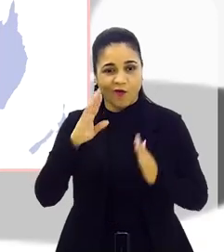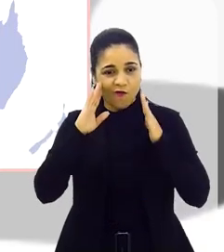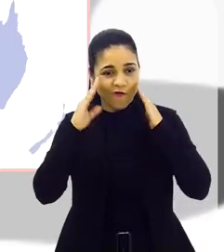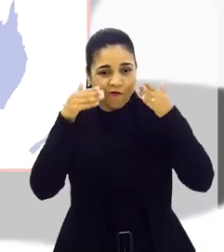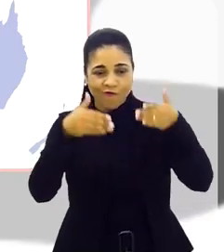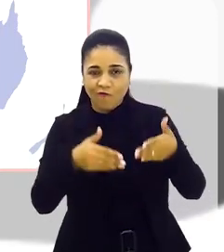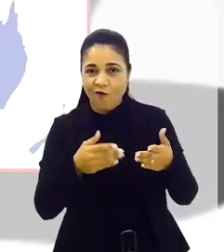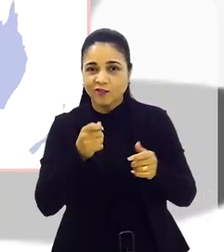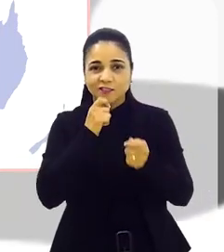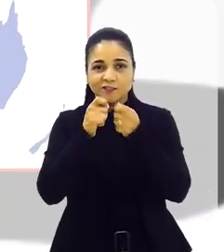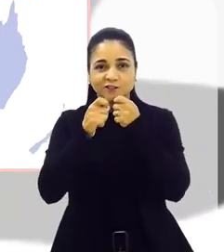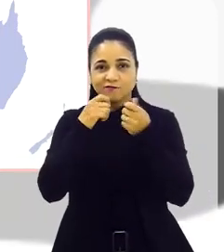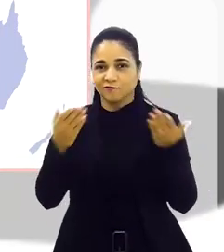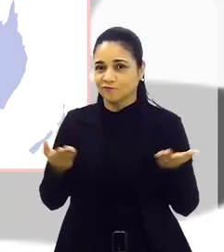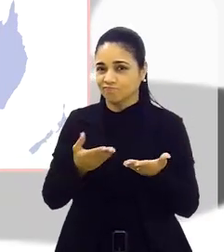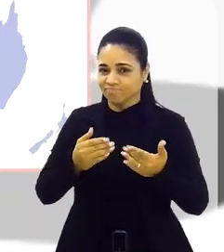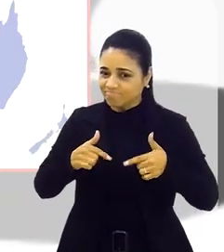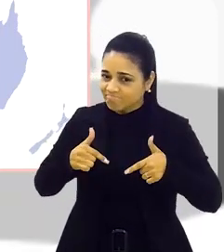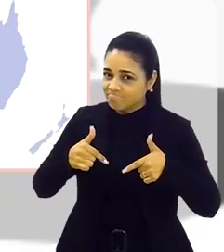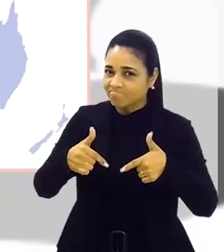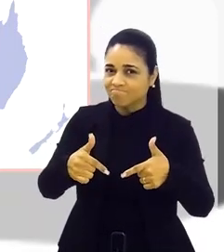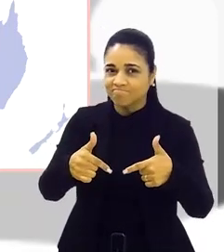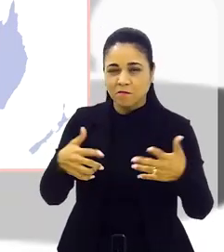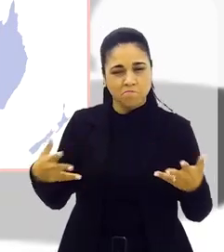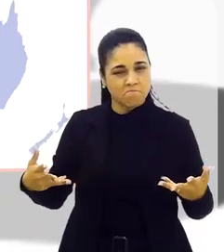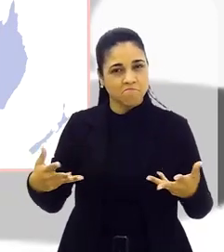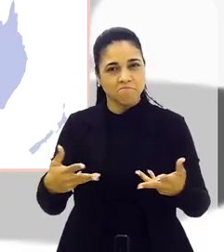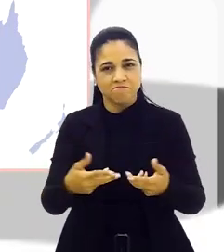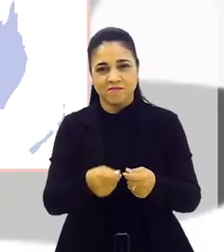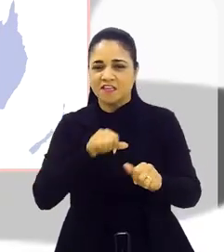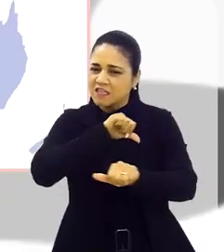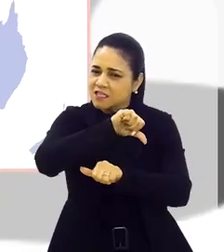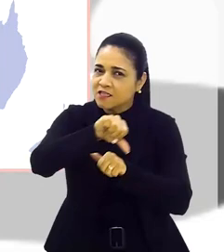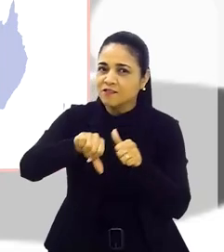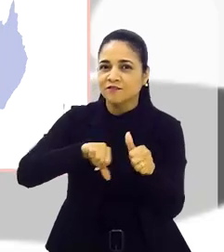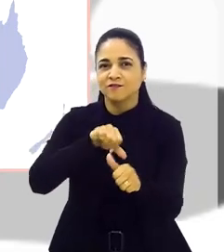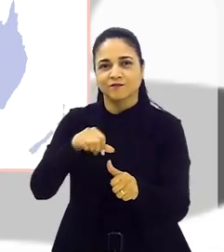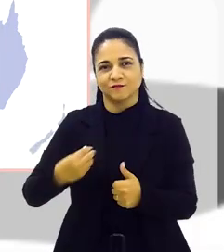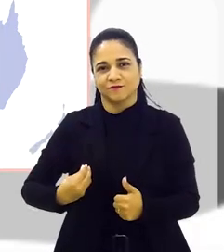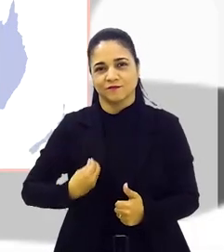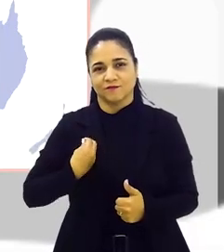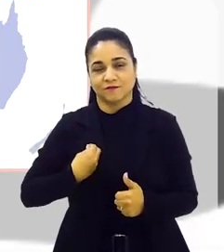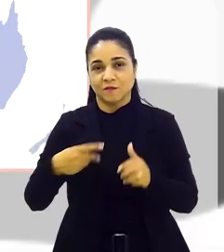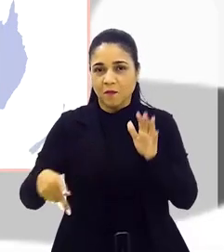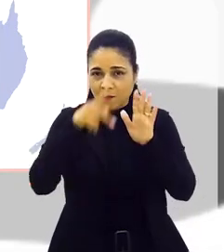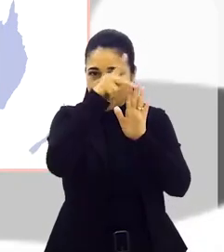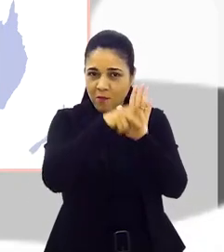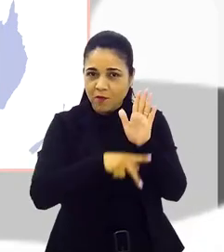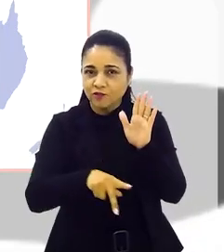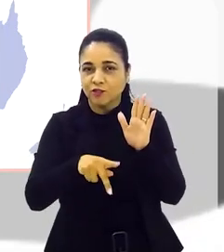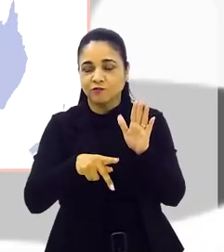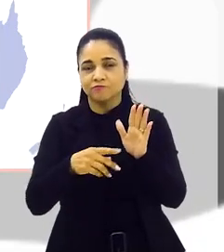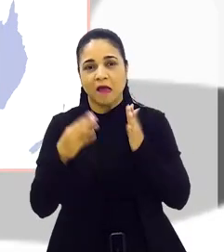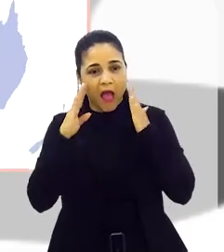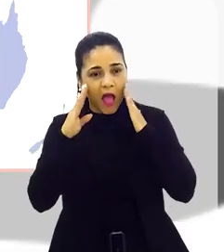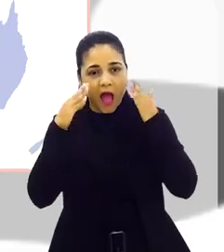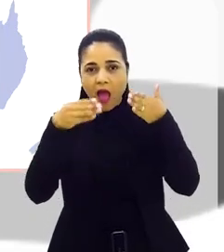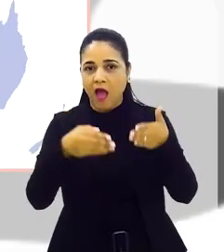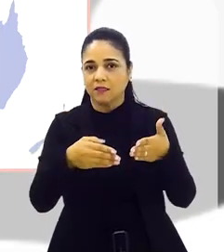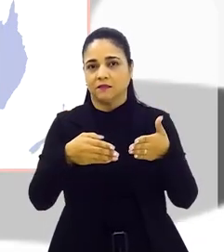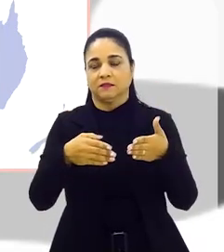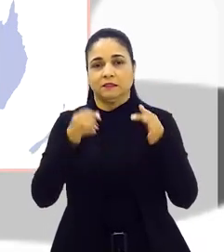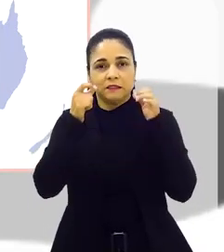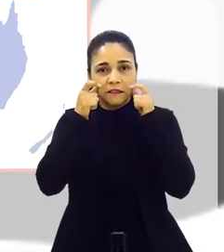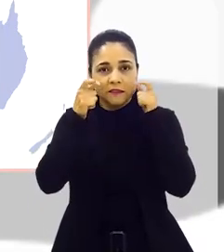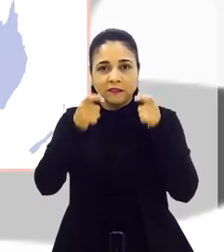entrevista de hoje. Uma iniciativa fora de série que verdadeiramente transforma vidas. Um projeto que merece